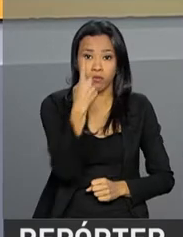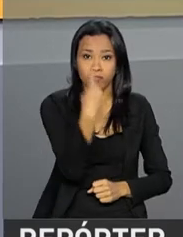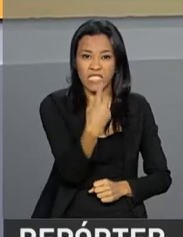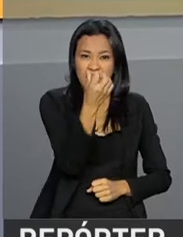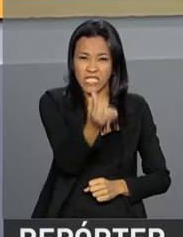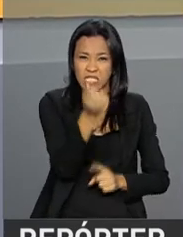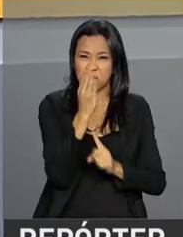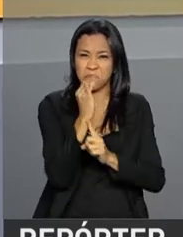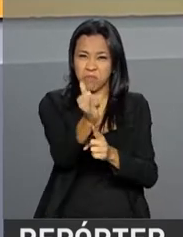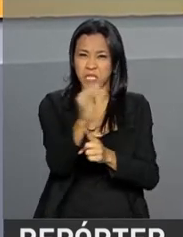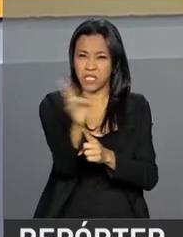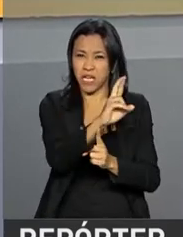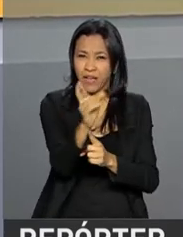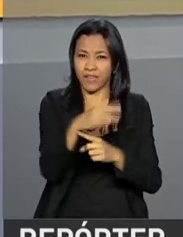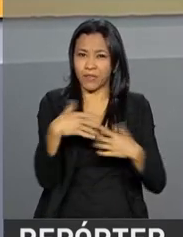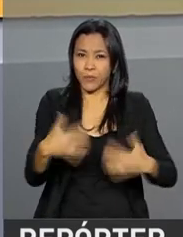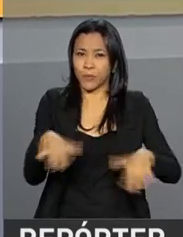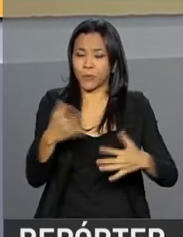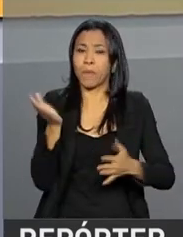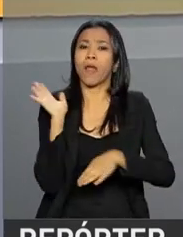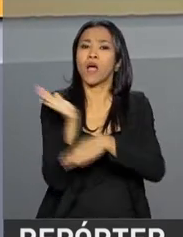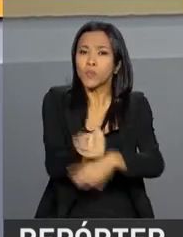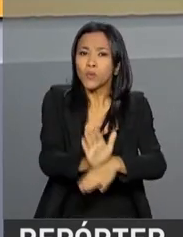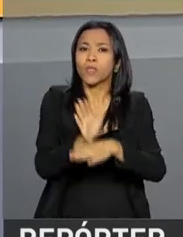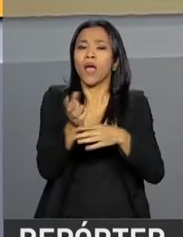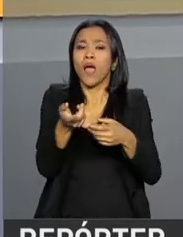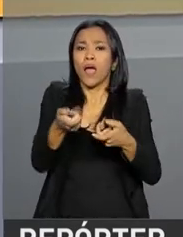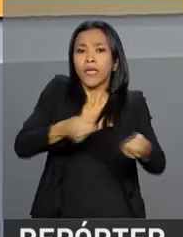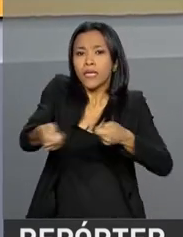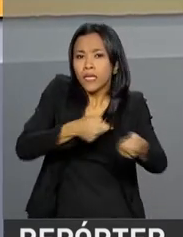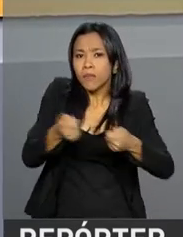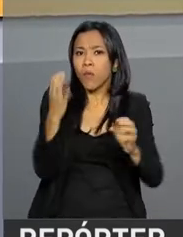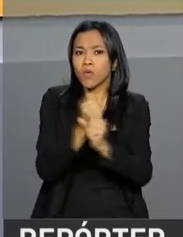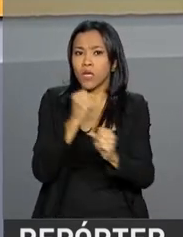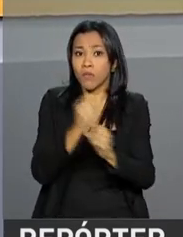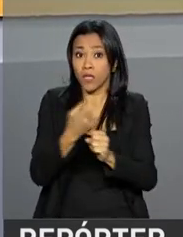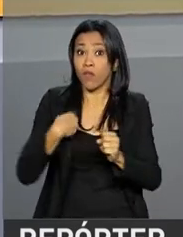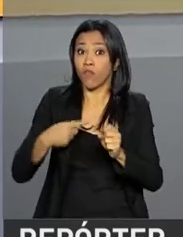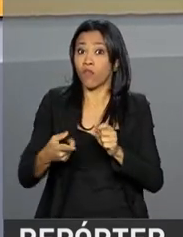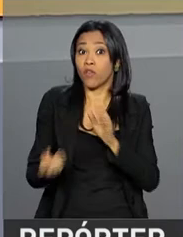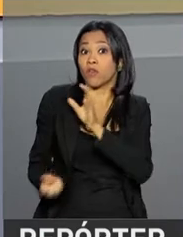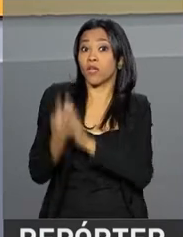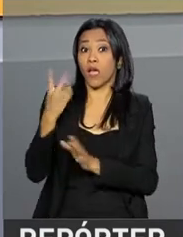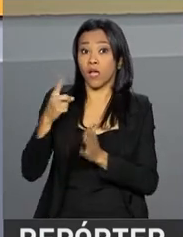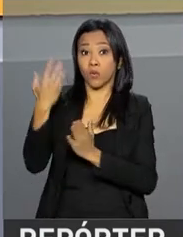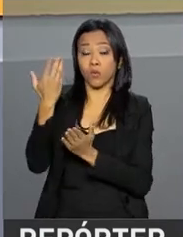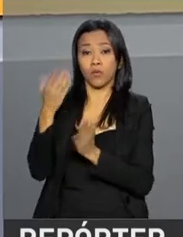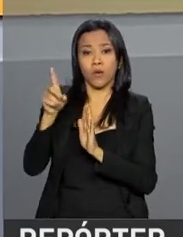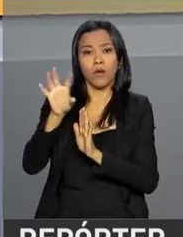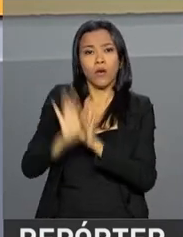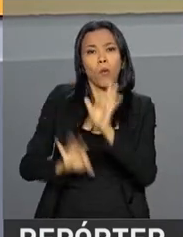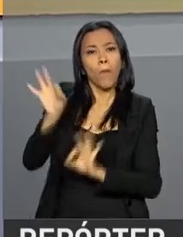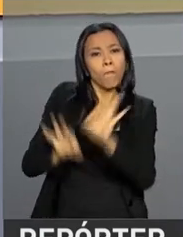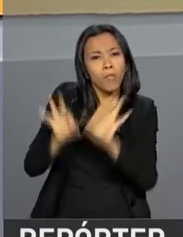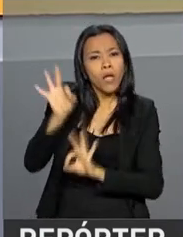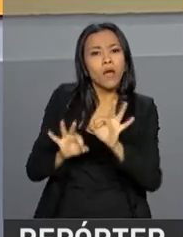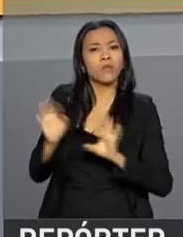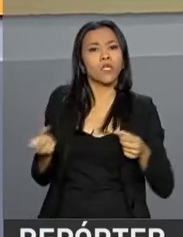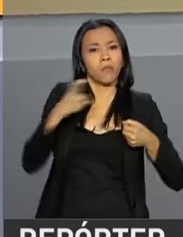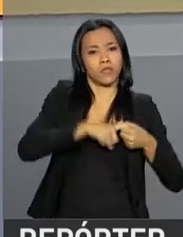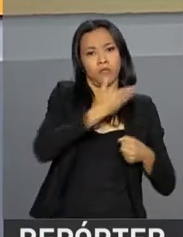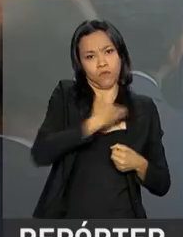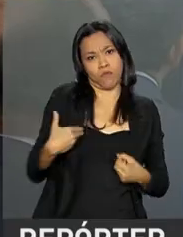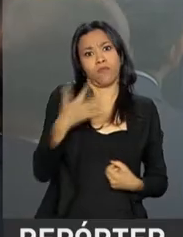de reais para ajudar a equilibrar o orçamento foi fechado um plano de recuperação fiscal do estado com o governo federal